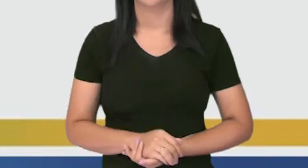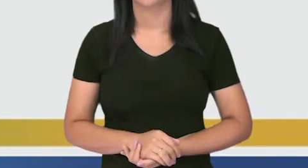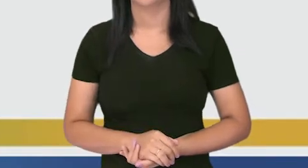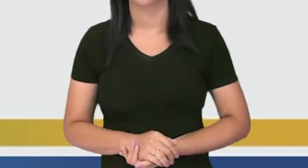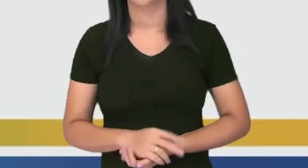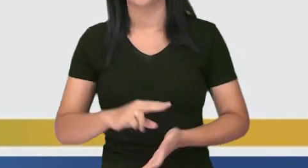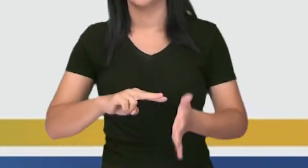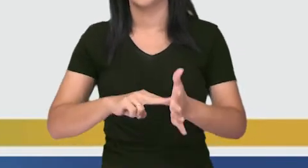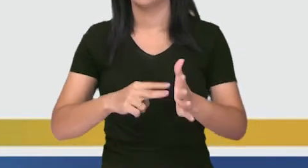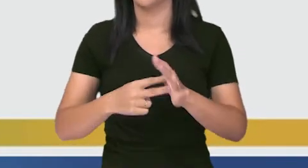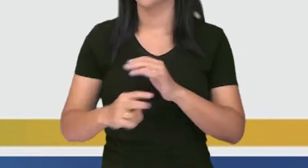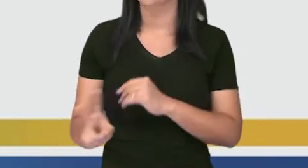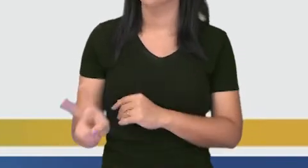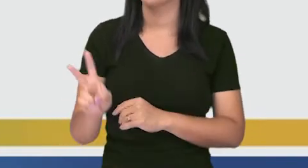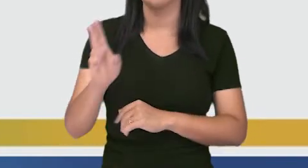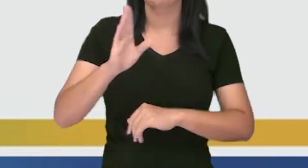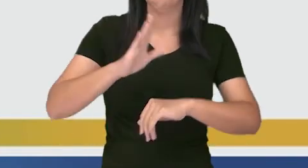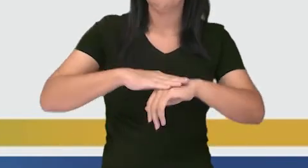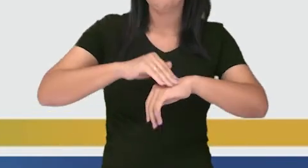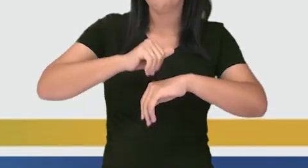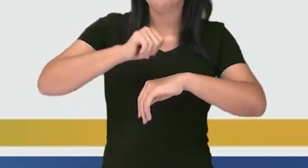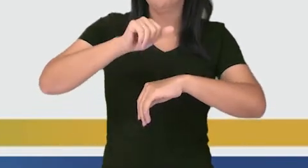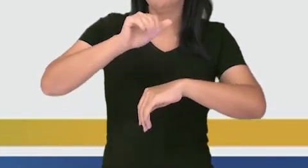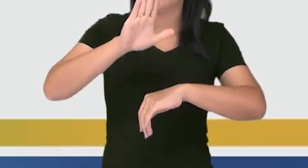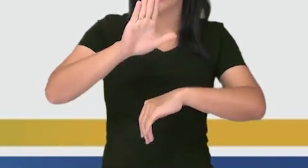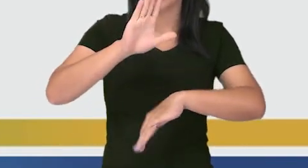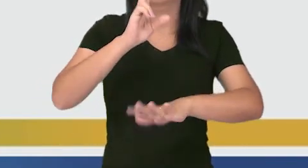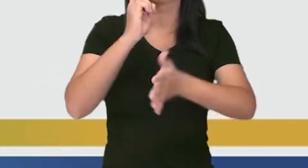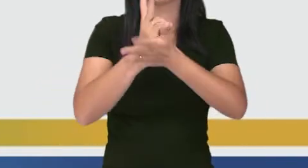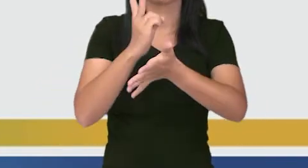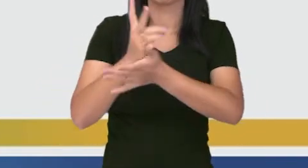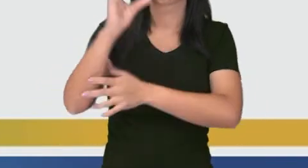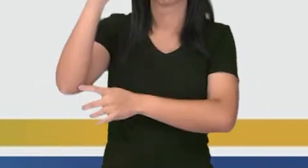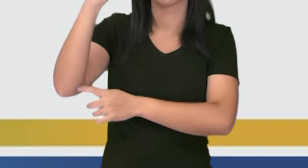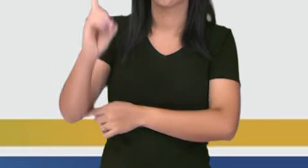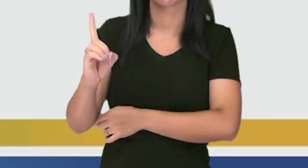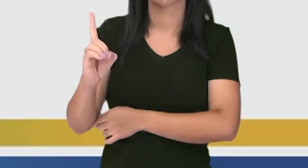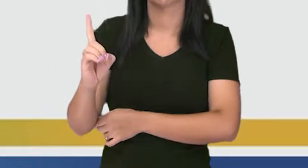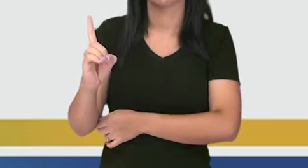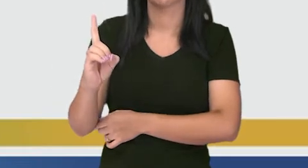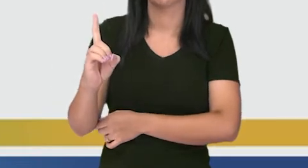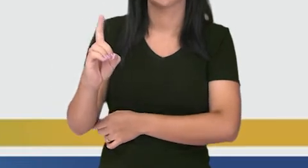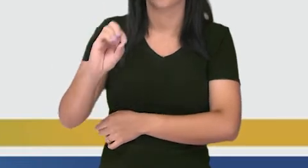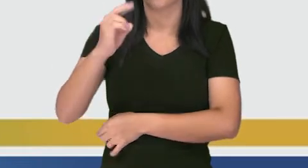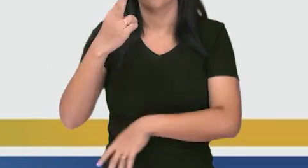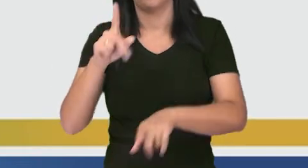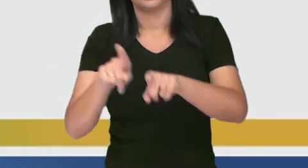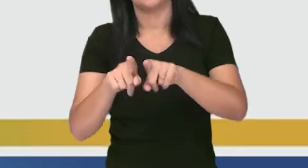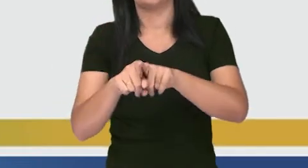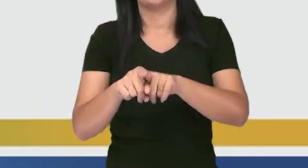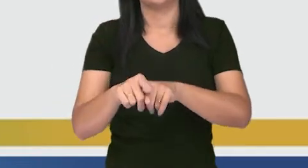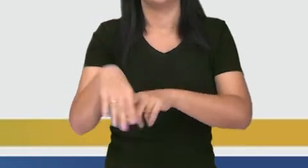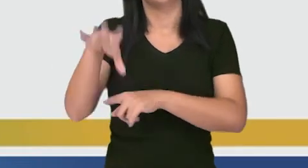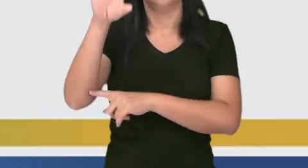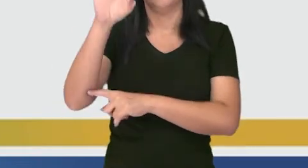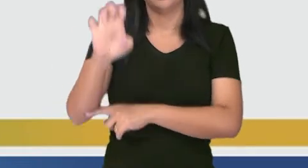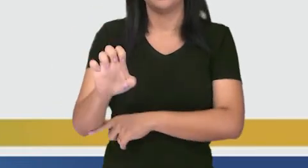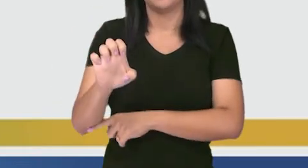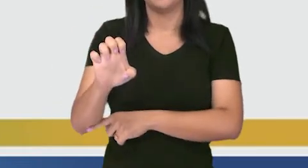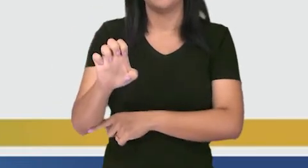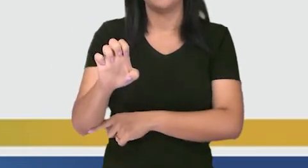valores mais altos concentram-se à direita ou à esquerda